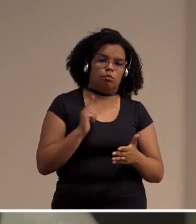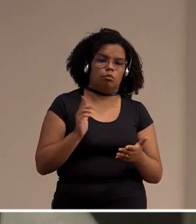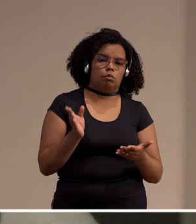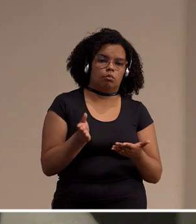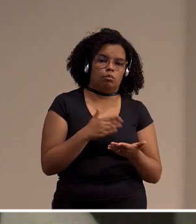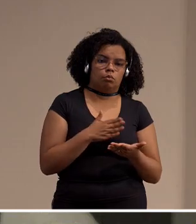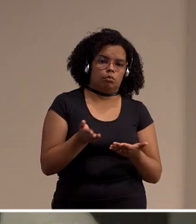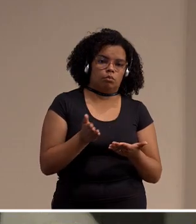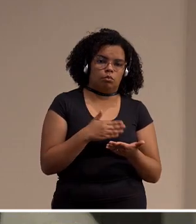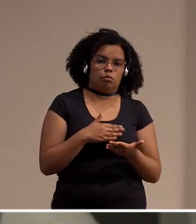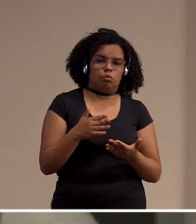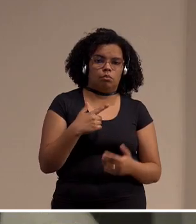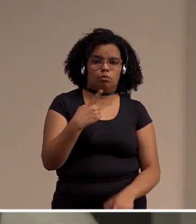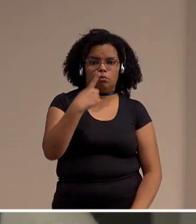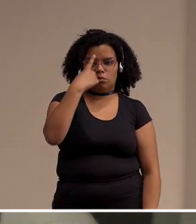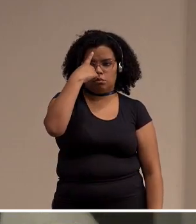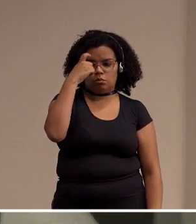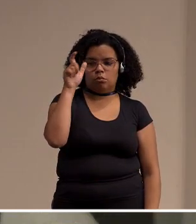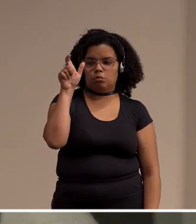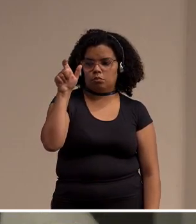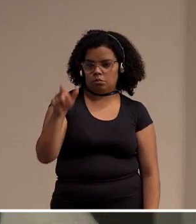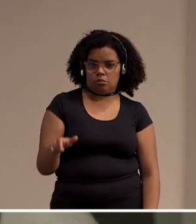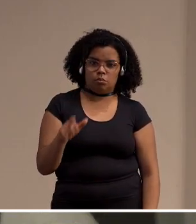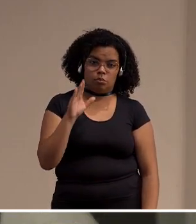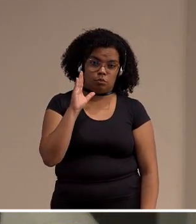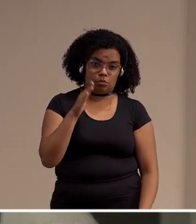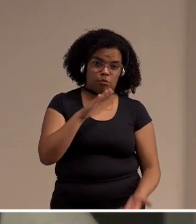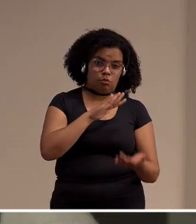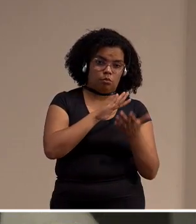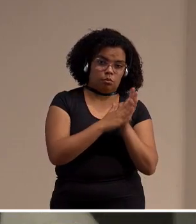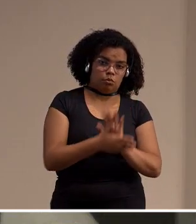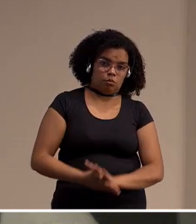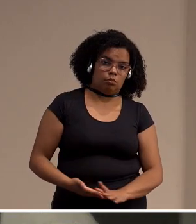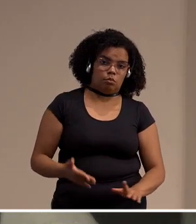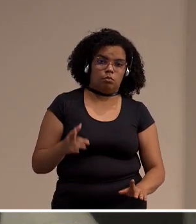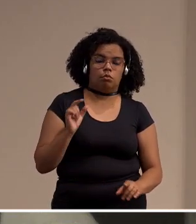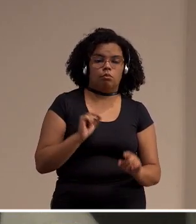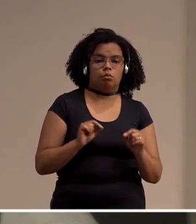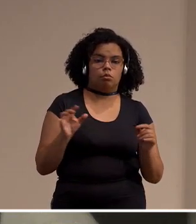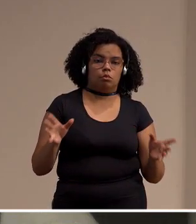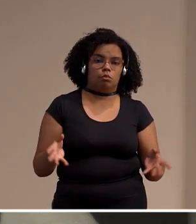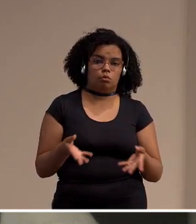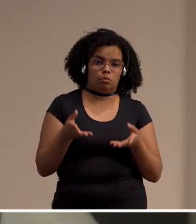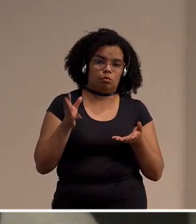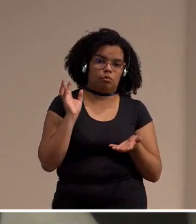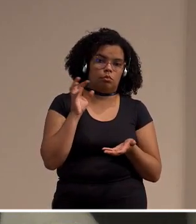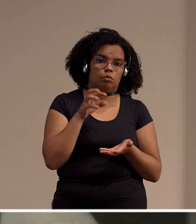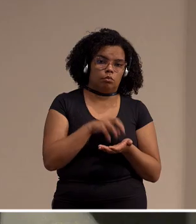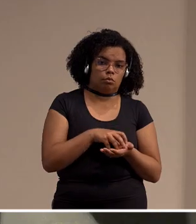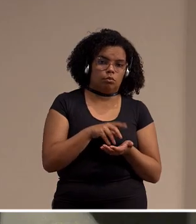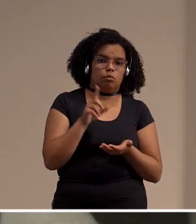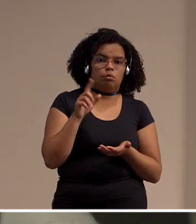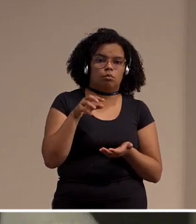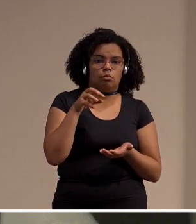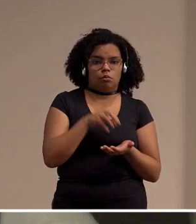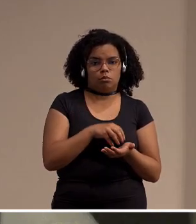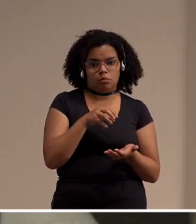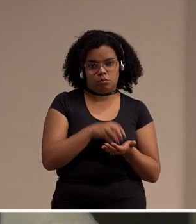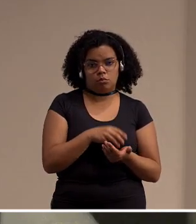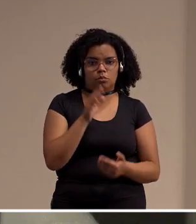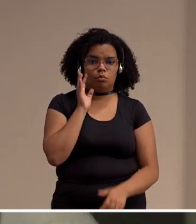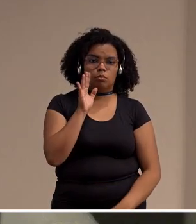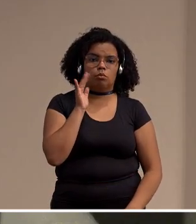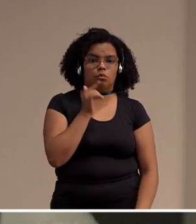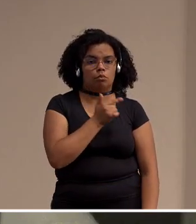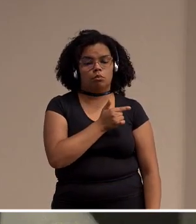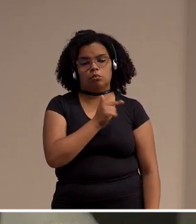essa noção do sujeito ela já foi tão estilhaçada que o que promove o centro dessa ficção, o que está no centro dessa ficção são